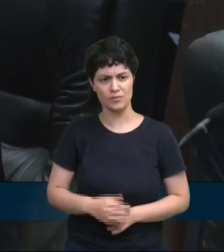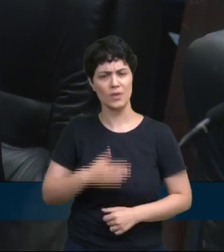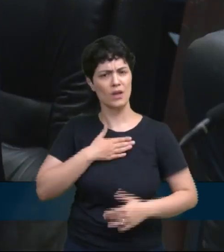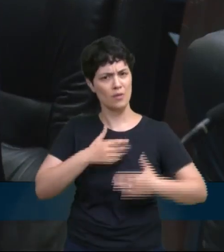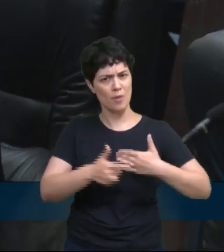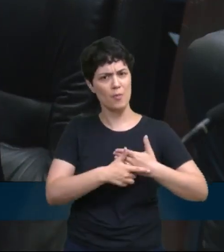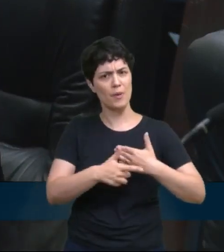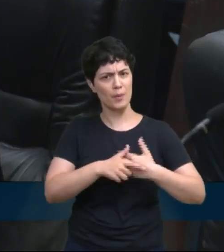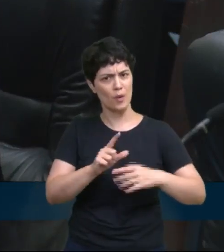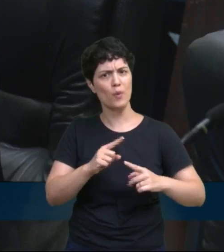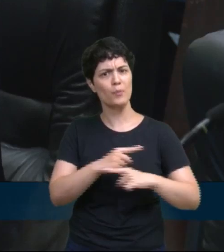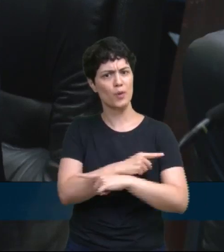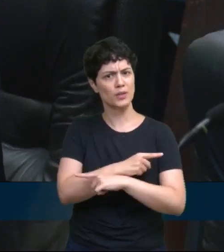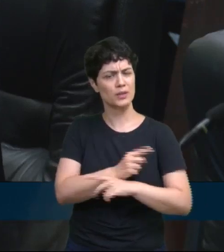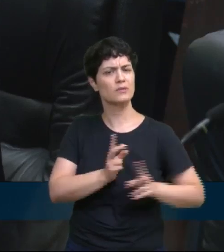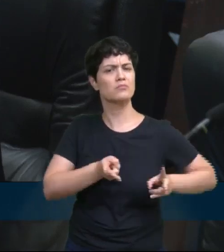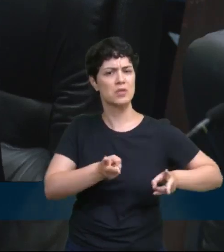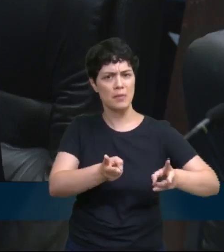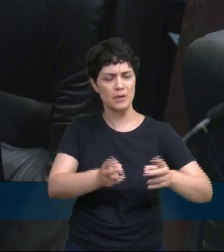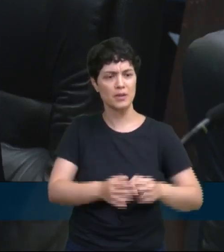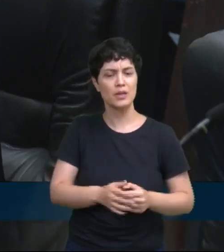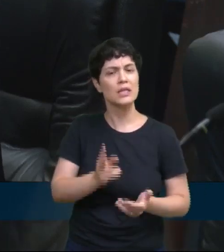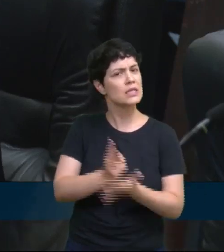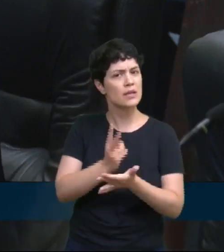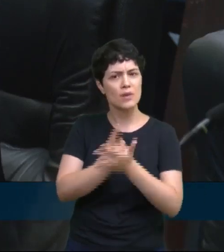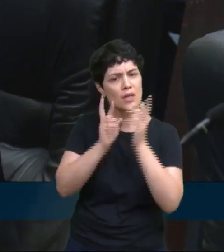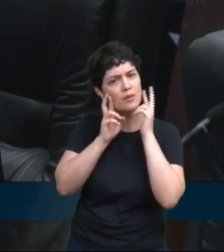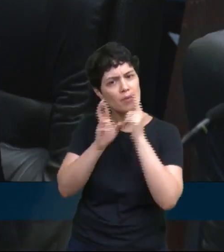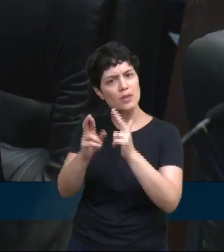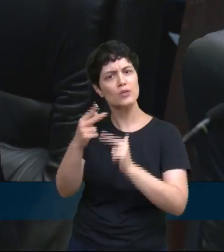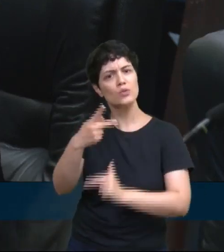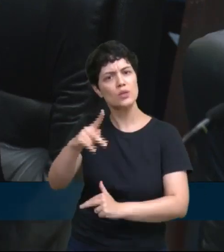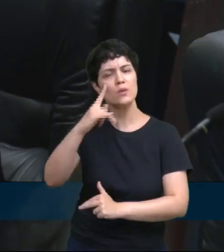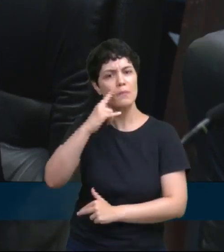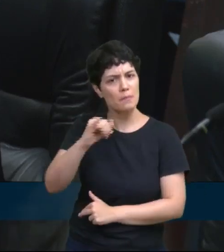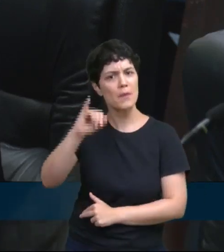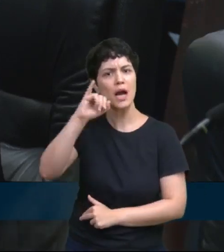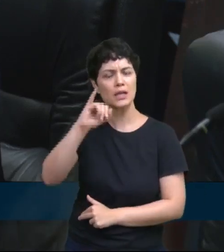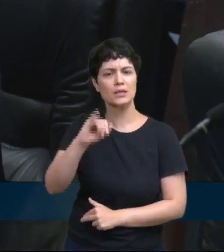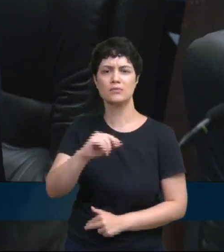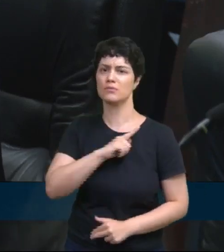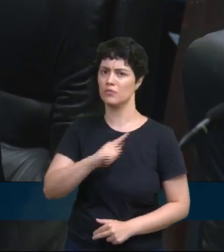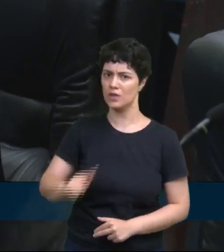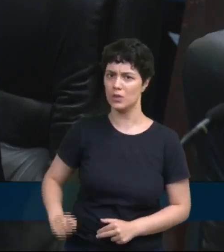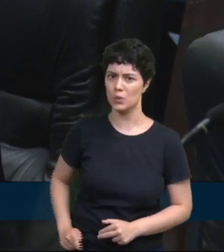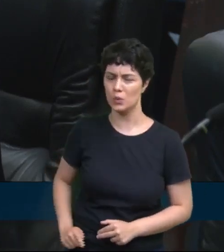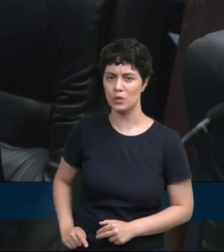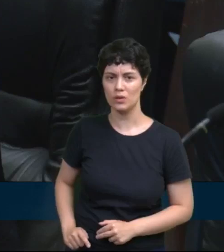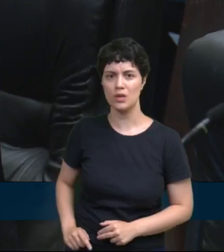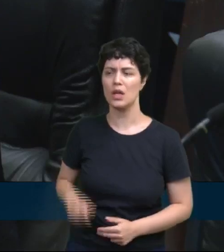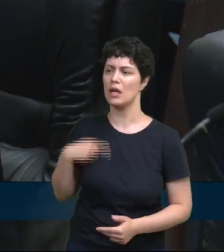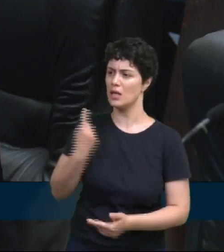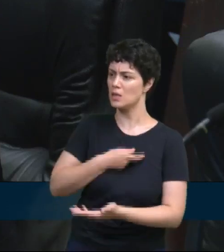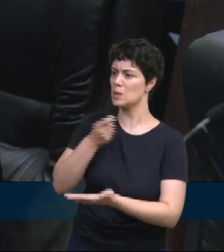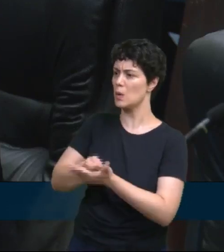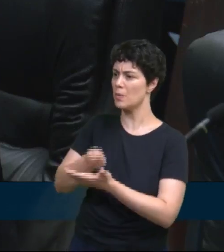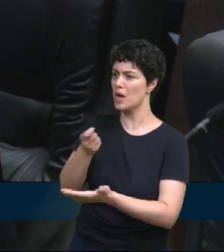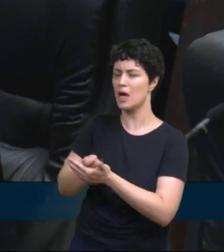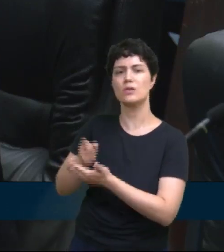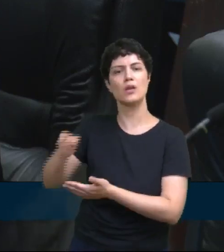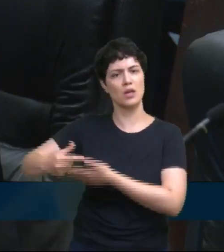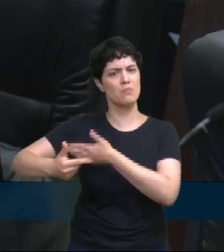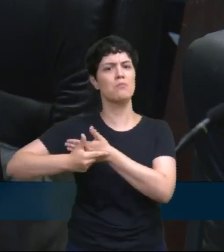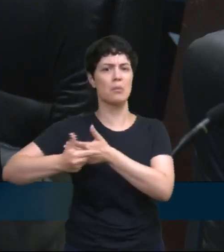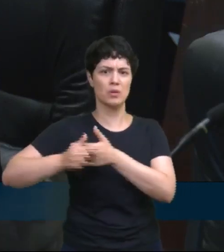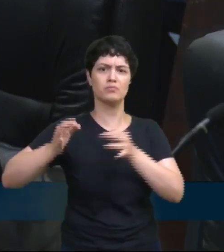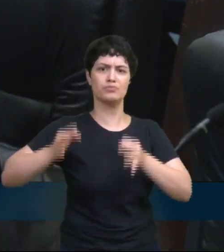na oposição aqui, sempre respeitosa com o teu pai. Cobramos bastante ele cumpriu com o seu papel. E lembro